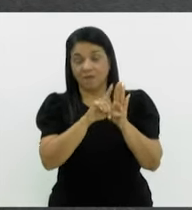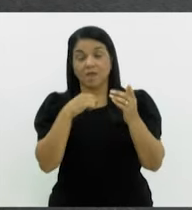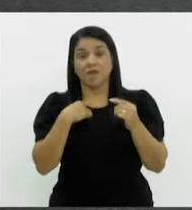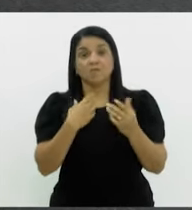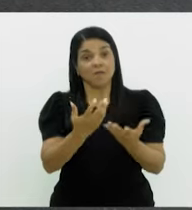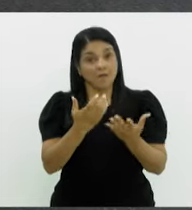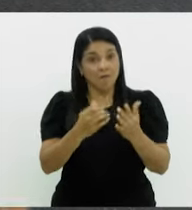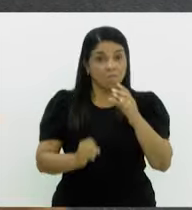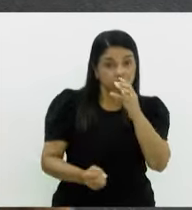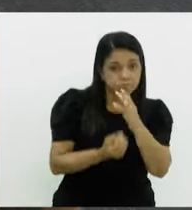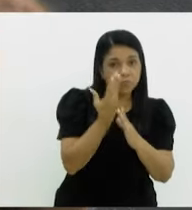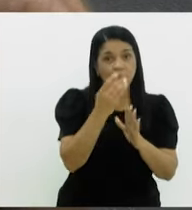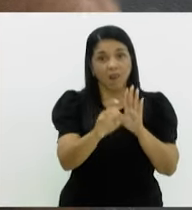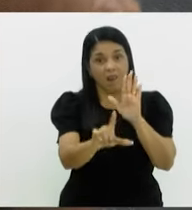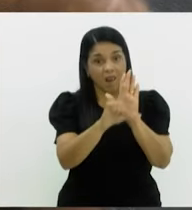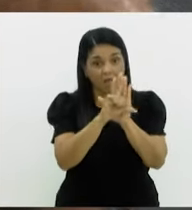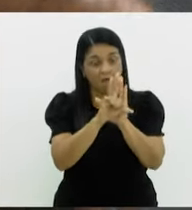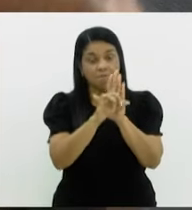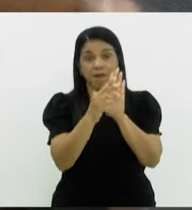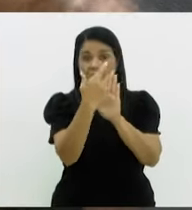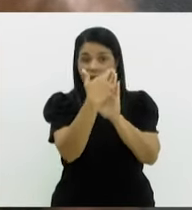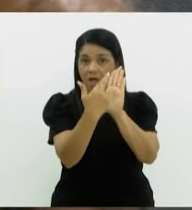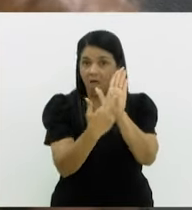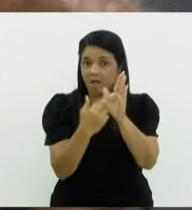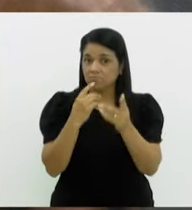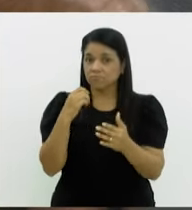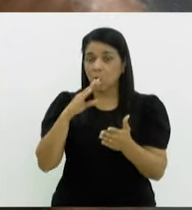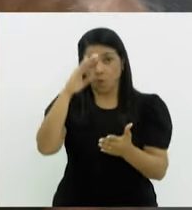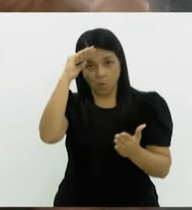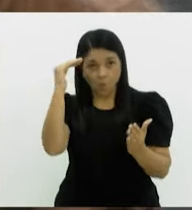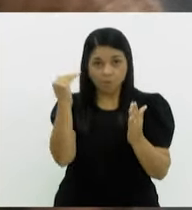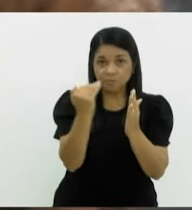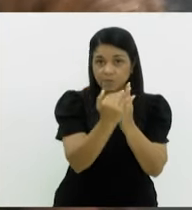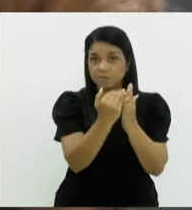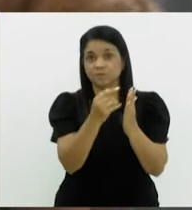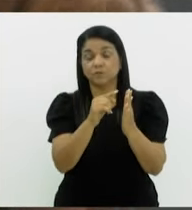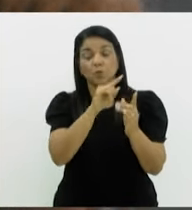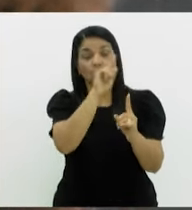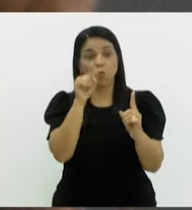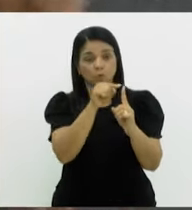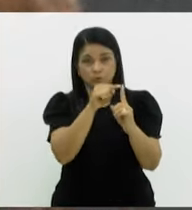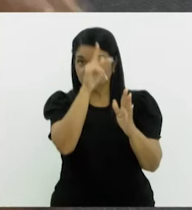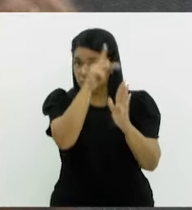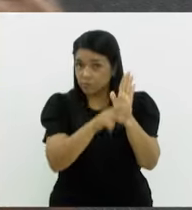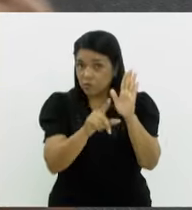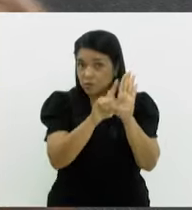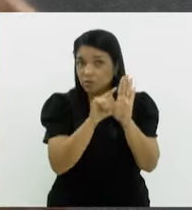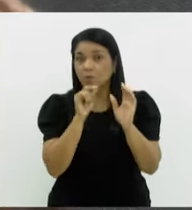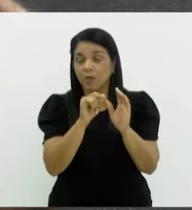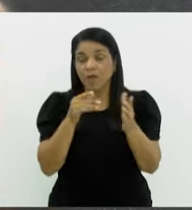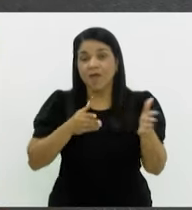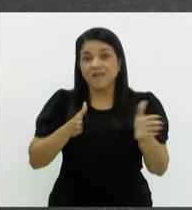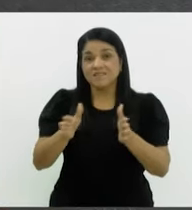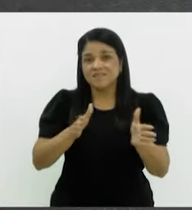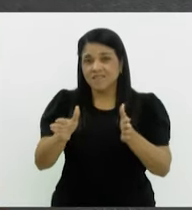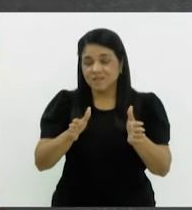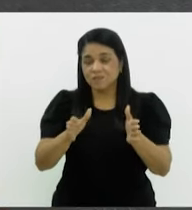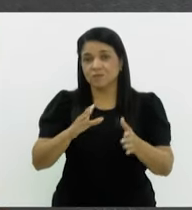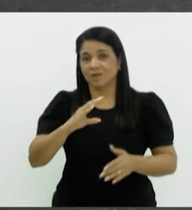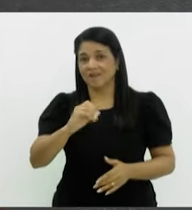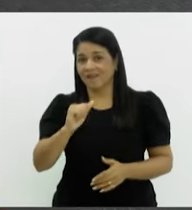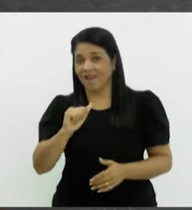ser cumprida. O objetivo desse projeto é garantir o acesso de pessoas do